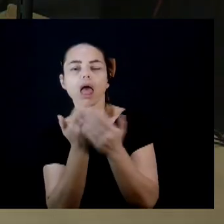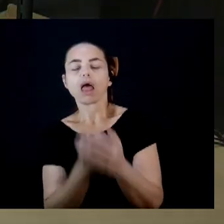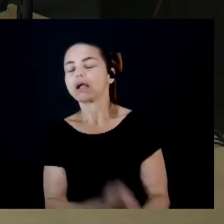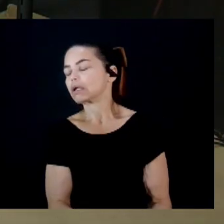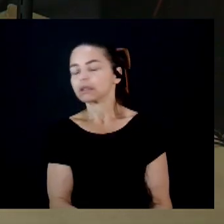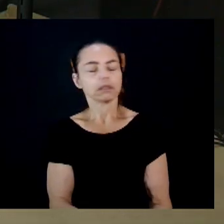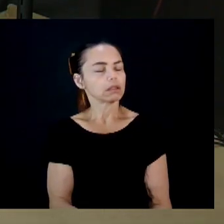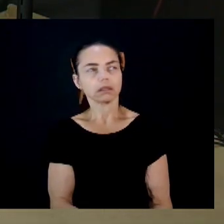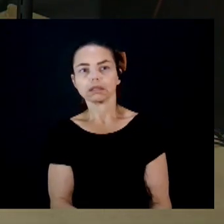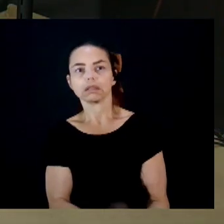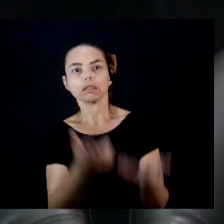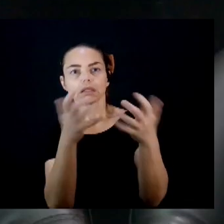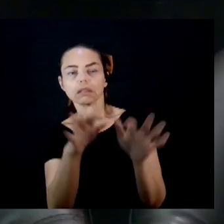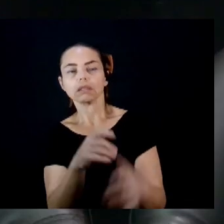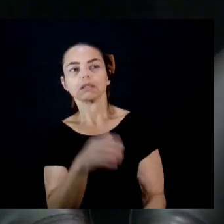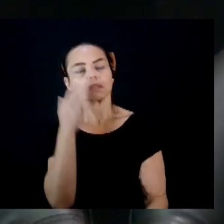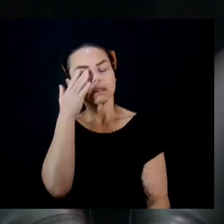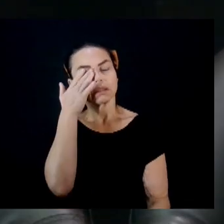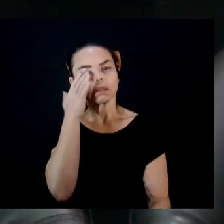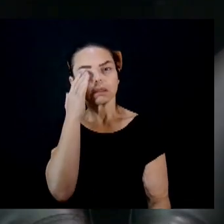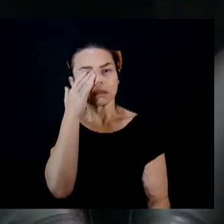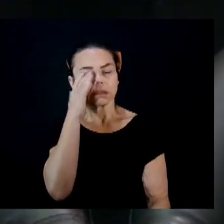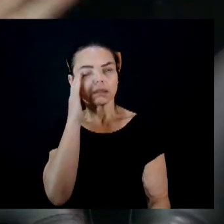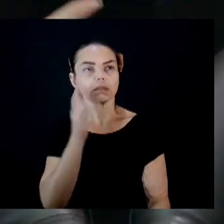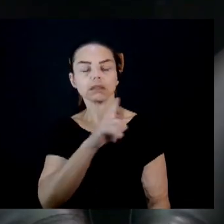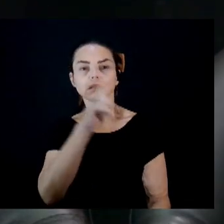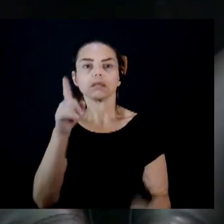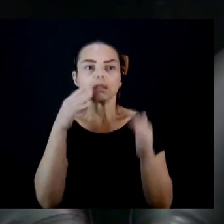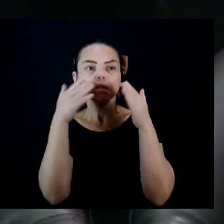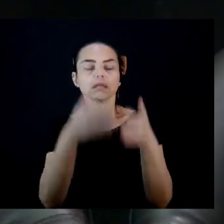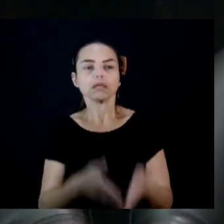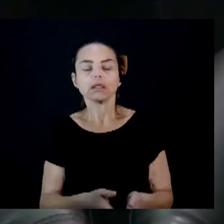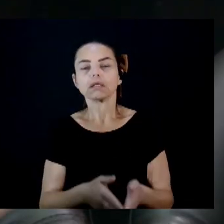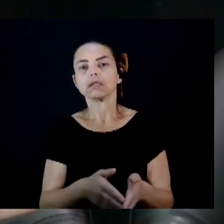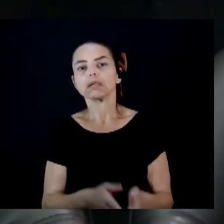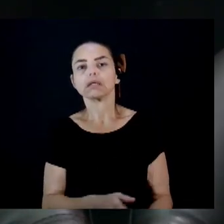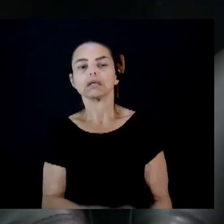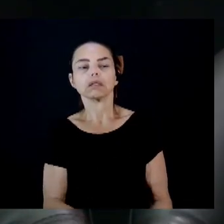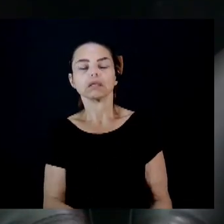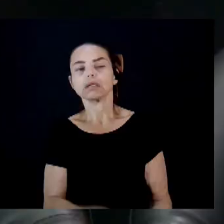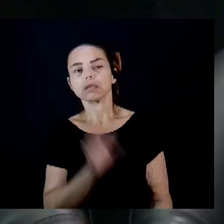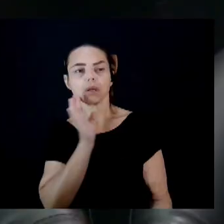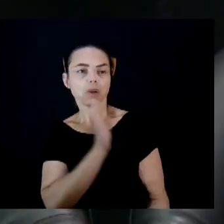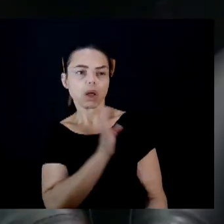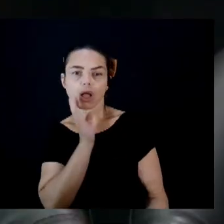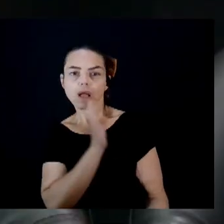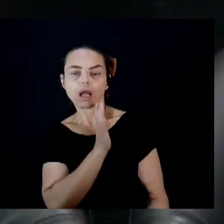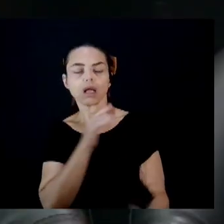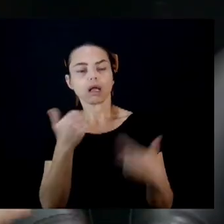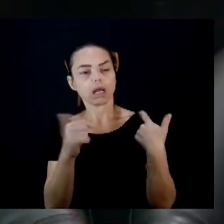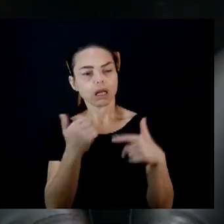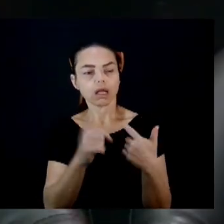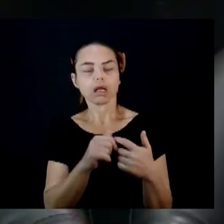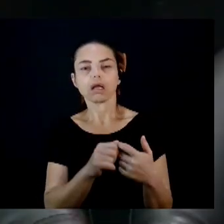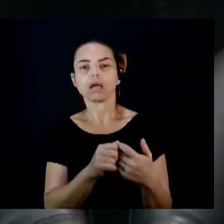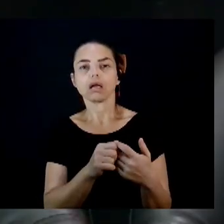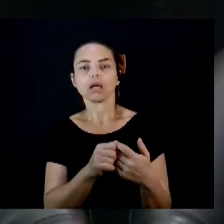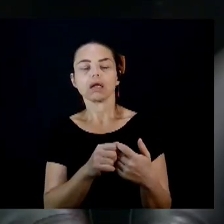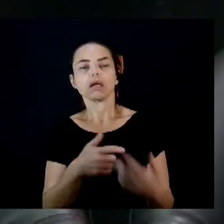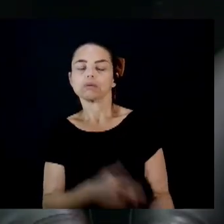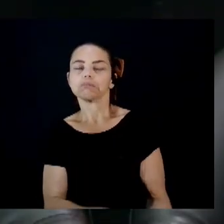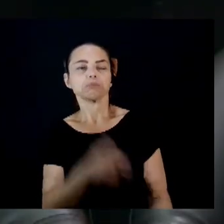quer. Ele quer que o dia dele seja voltado para uma performance incrível, de trabalho, de rotina wellness,